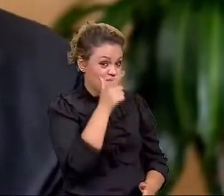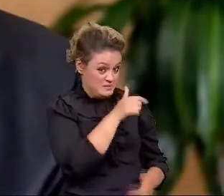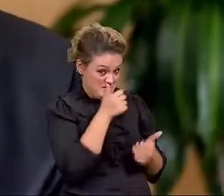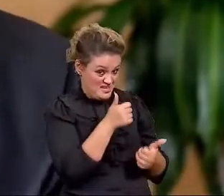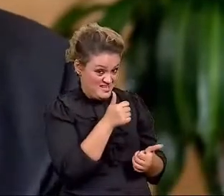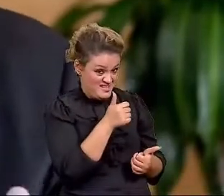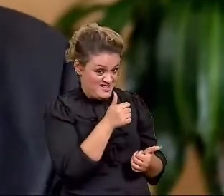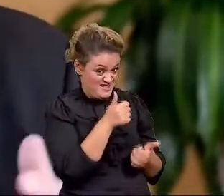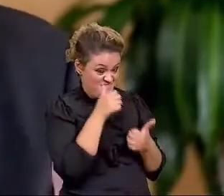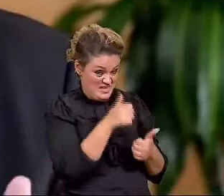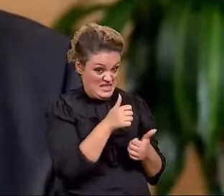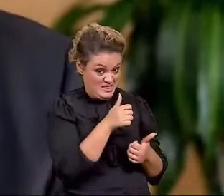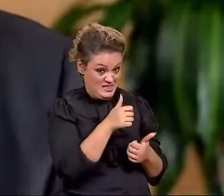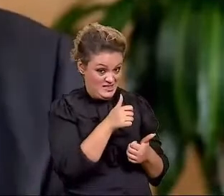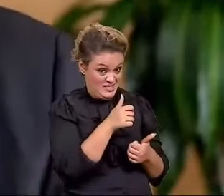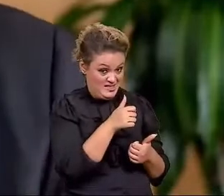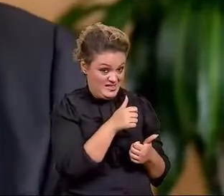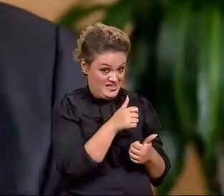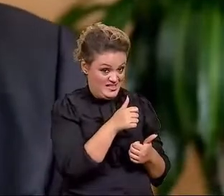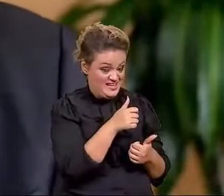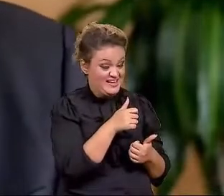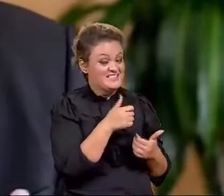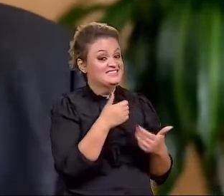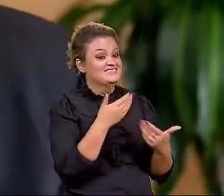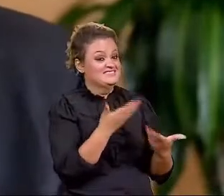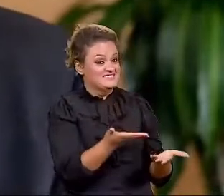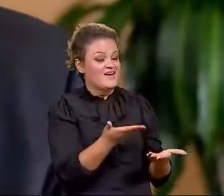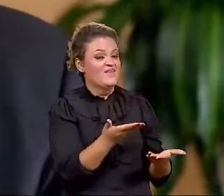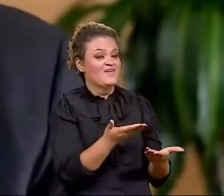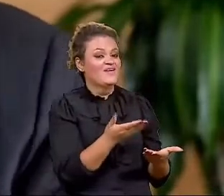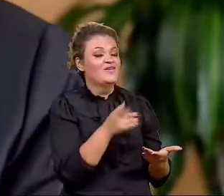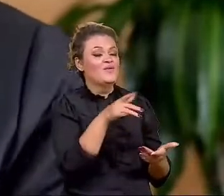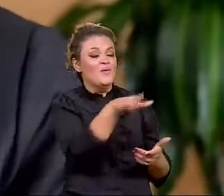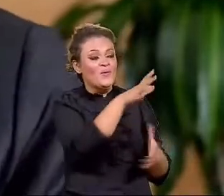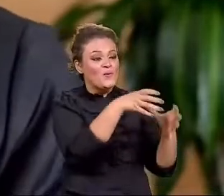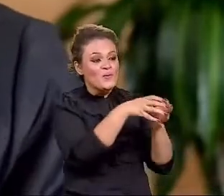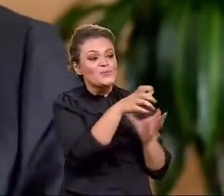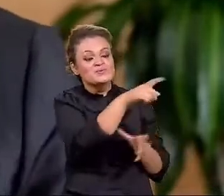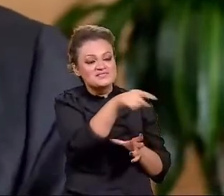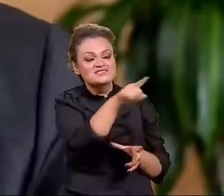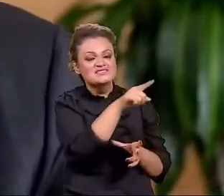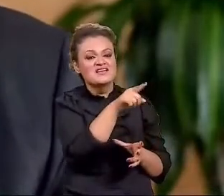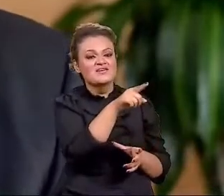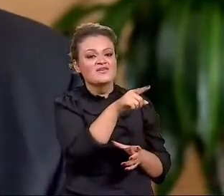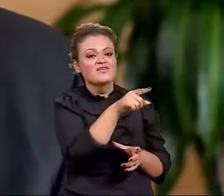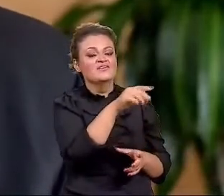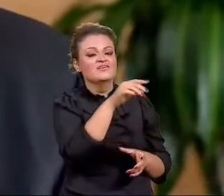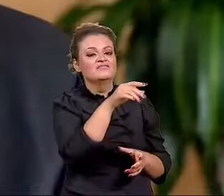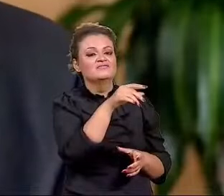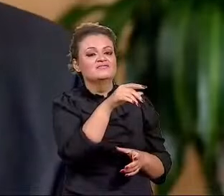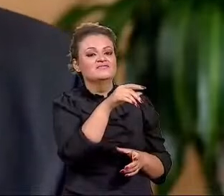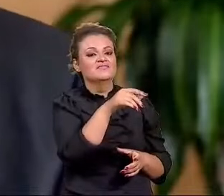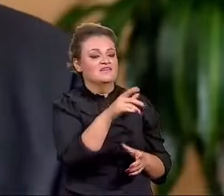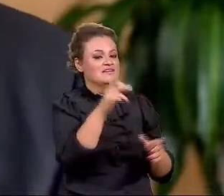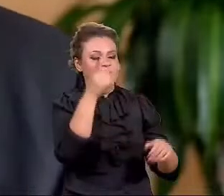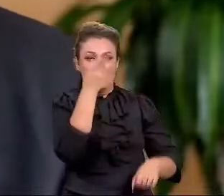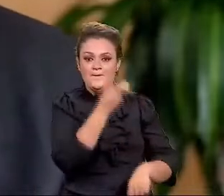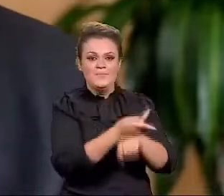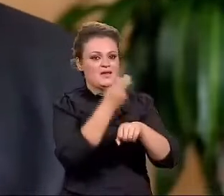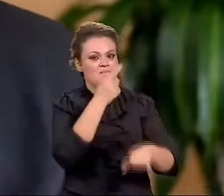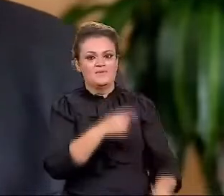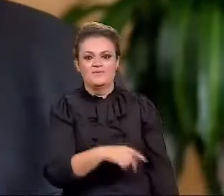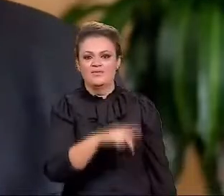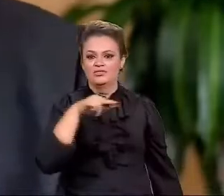você vai ter que ganhar, junto com a tua equipe econômica, e mais quem propôs isso, o prêmio Nobel, sabe, da